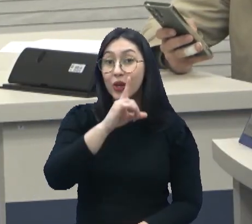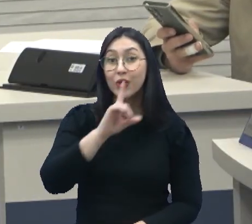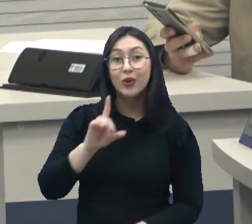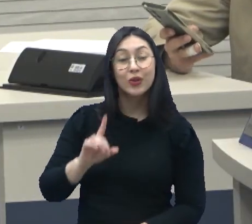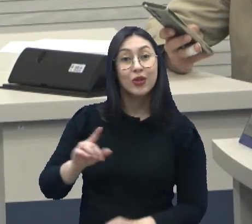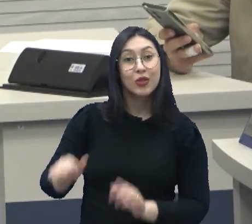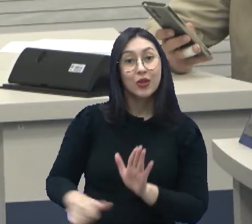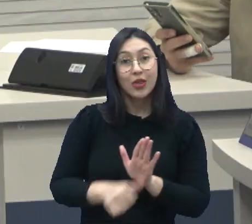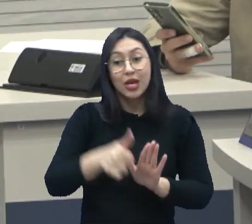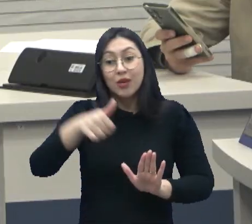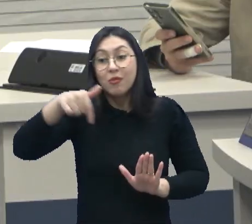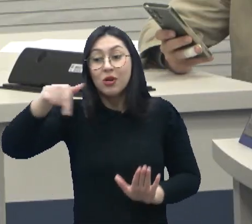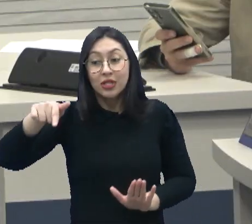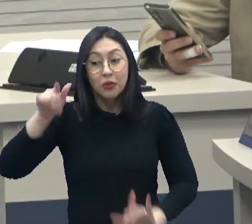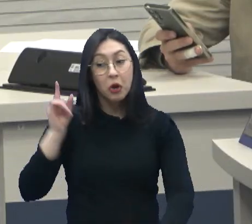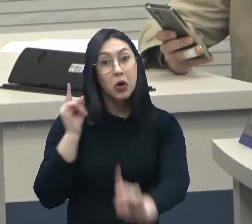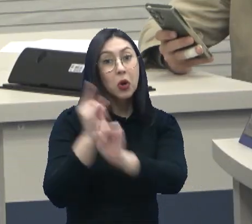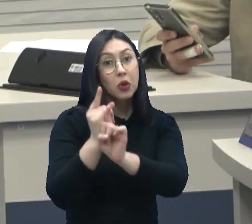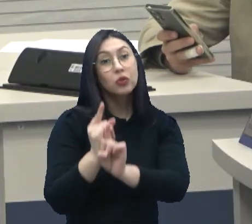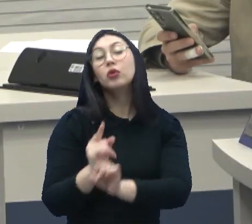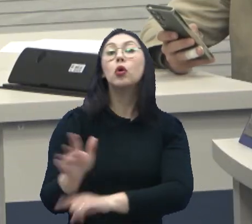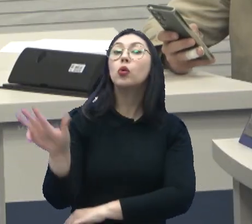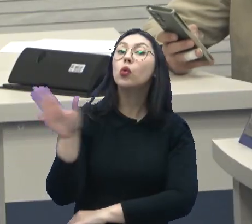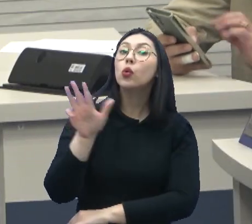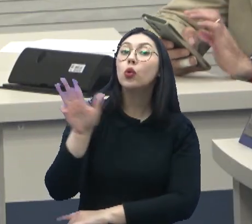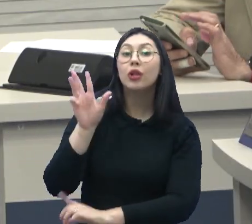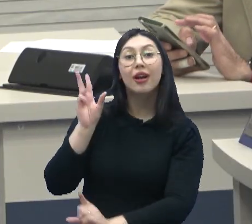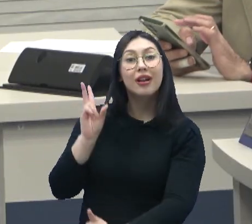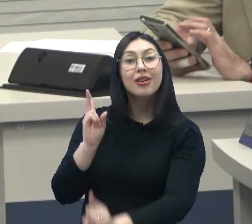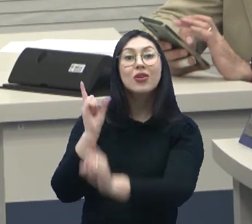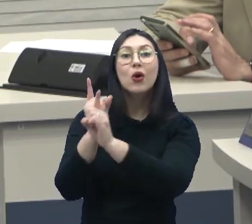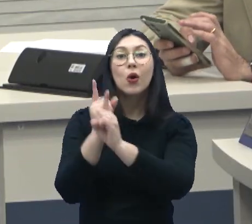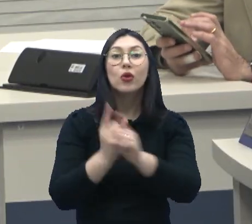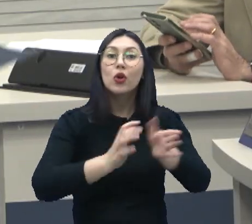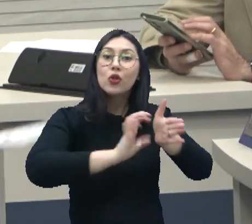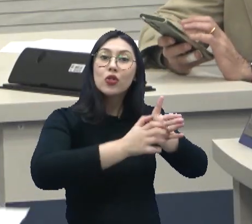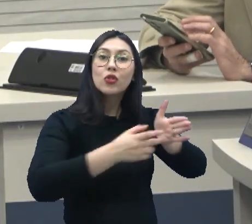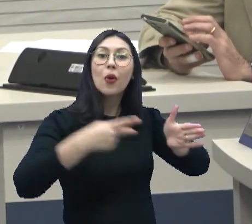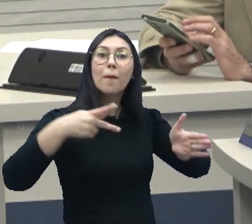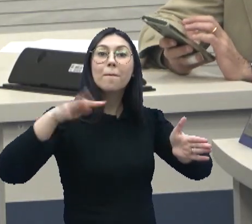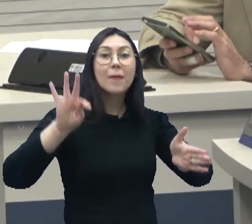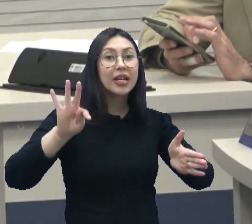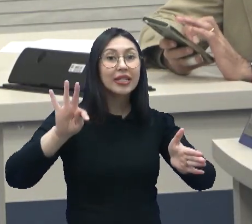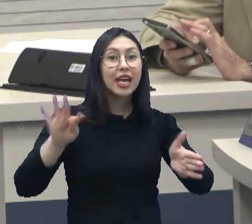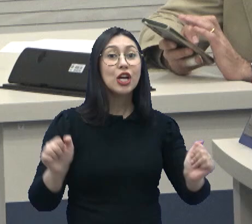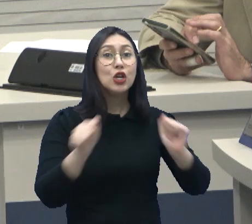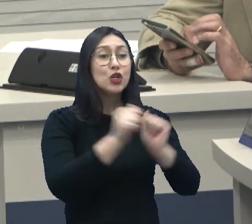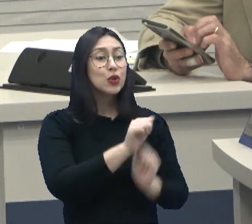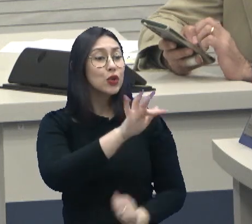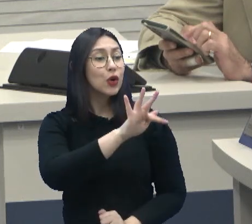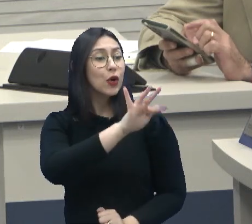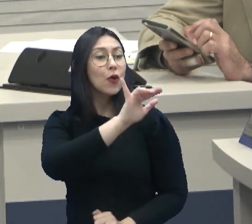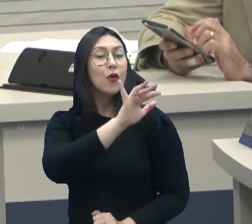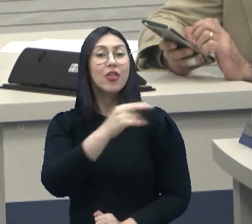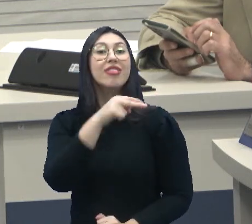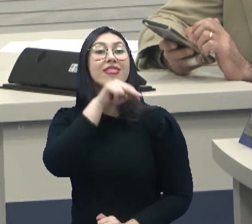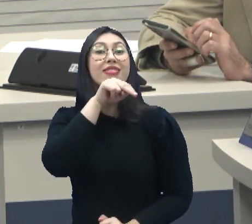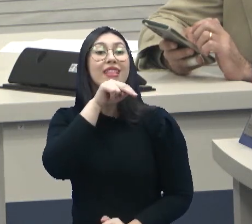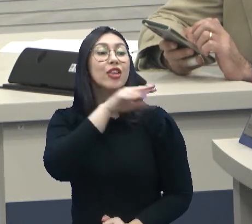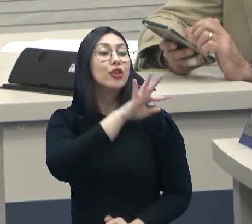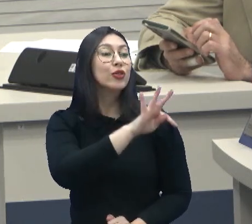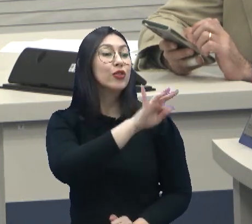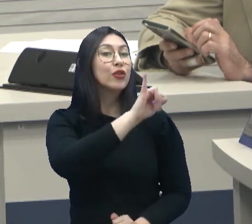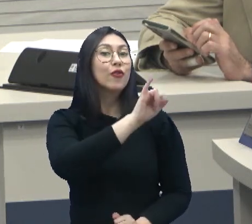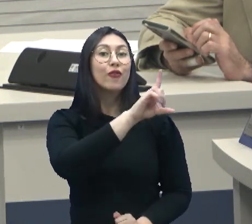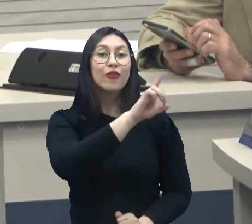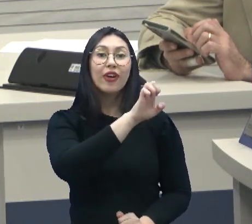Nacional do Partido, estava lá, no encontro do PT, tirando foto com o neto do Fidel Castro. Ou seja, o PT se alia a ditaduras